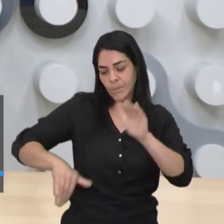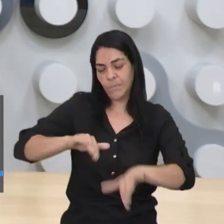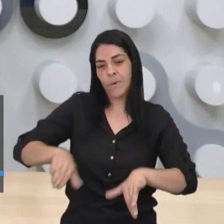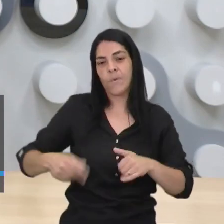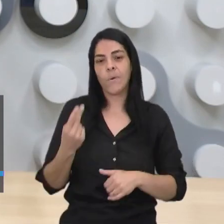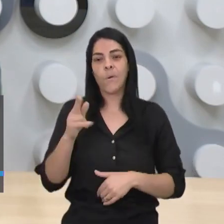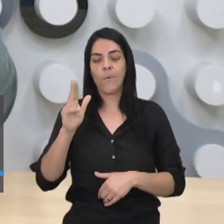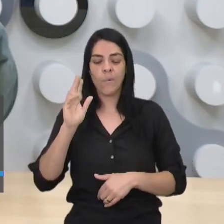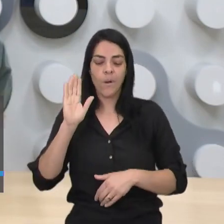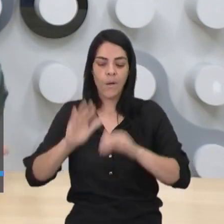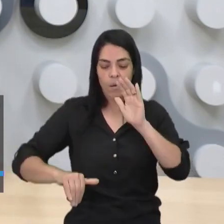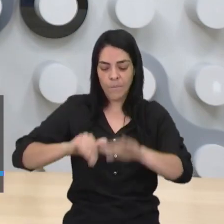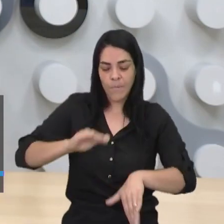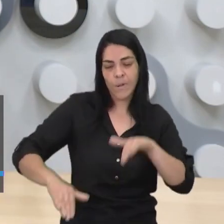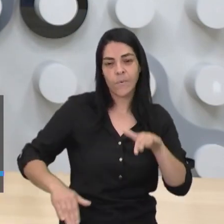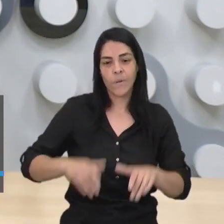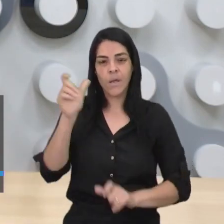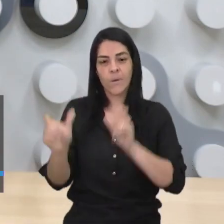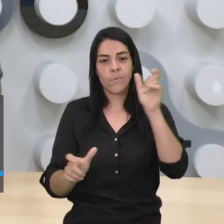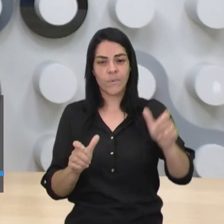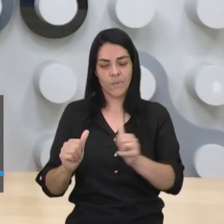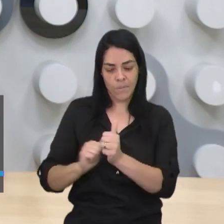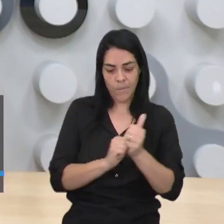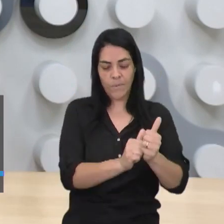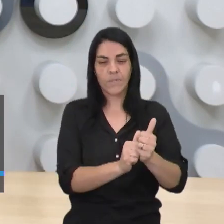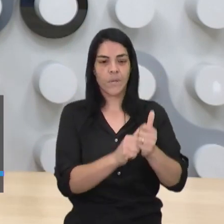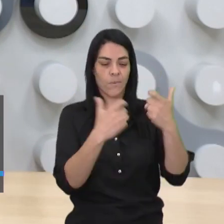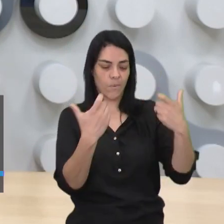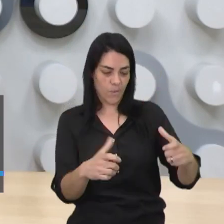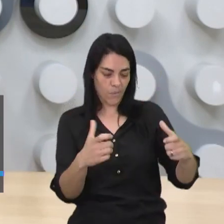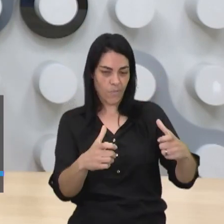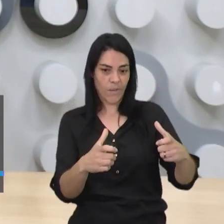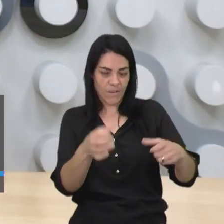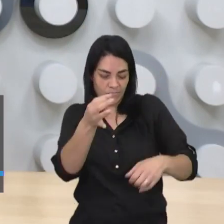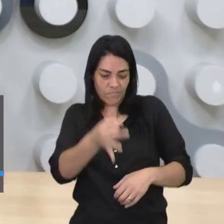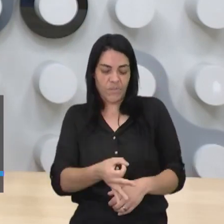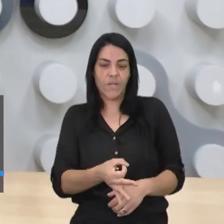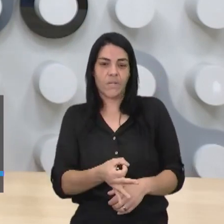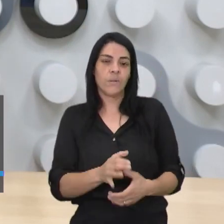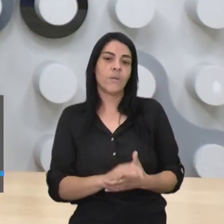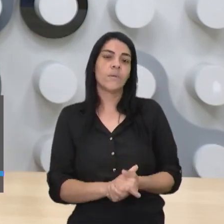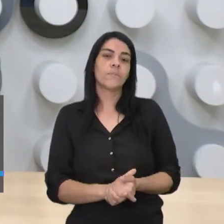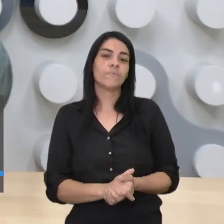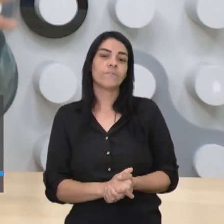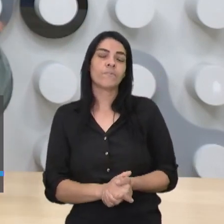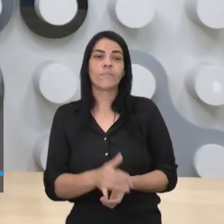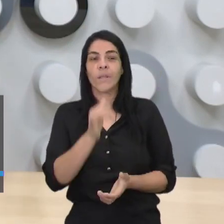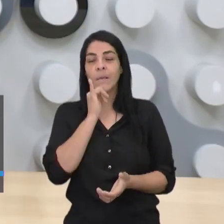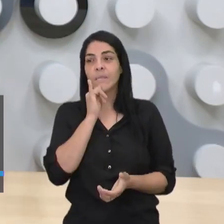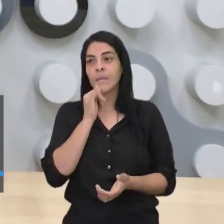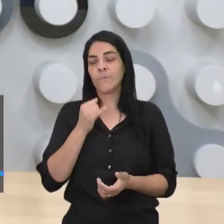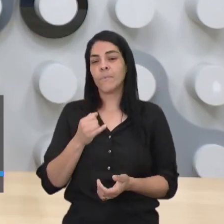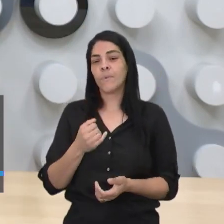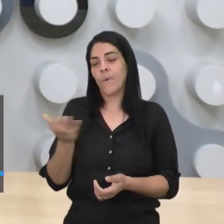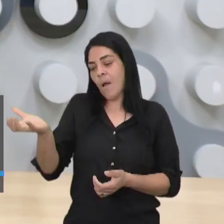com pessoas para fazer acompanhamento em locais específicos, tá certo? Então, por exemplo, se eu quiser